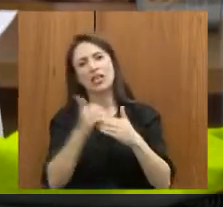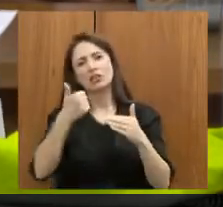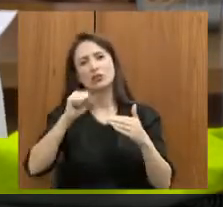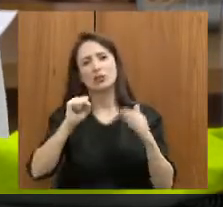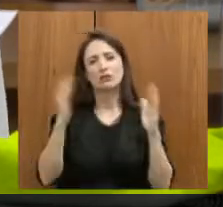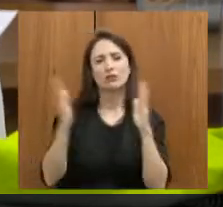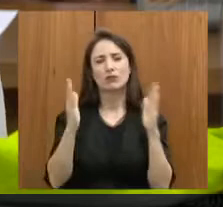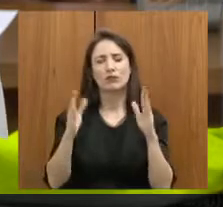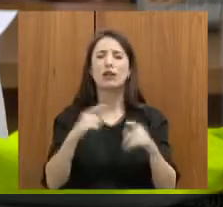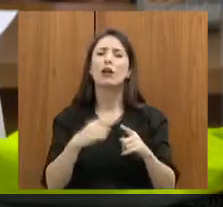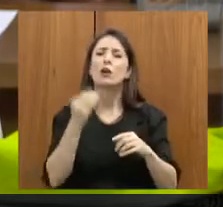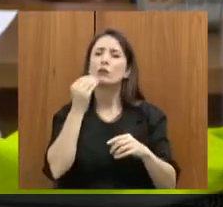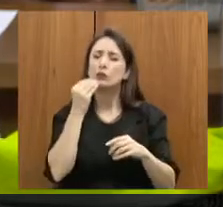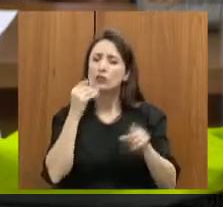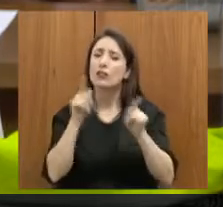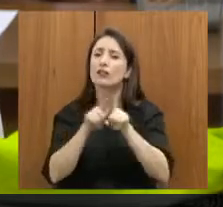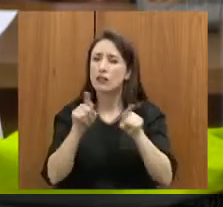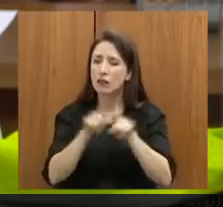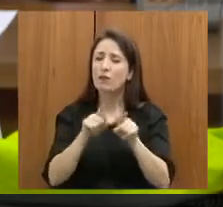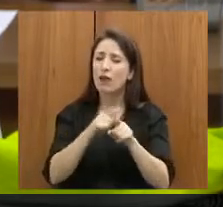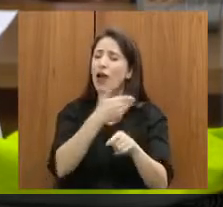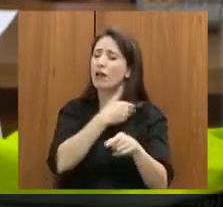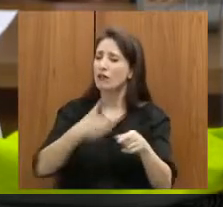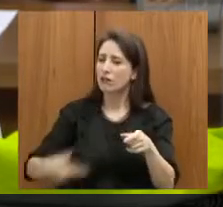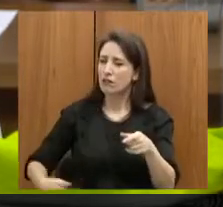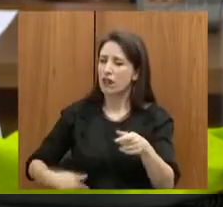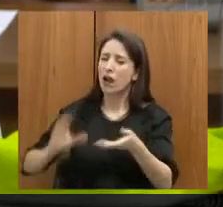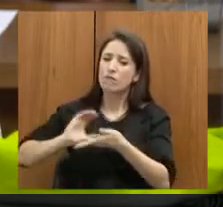dentro do território Por que que não tem uma lei dessa